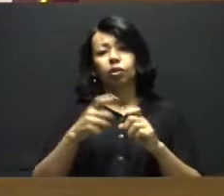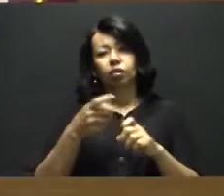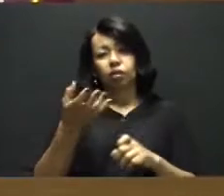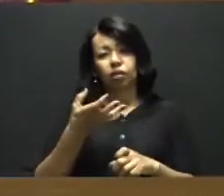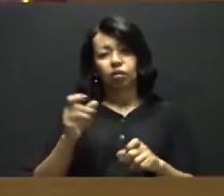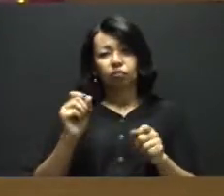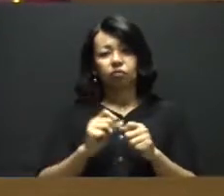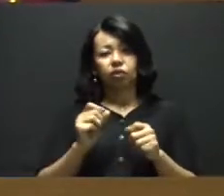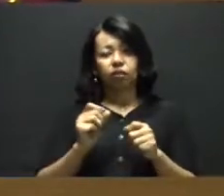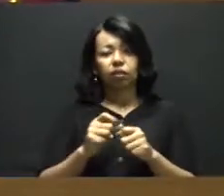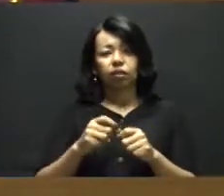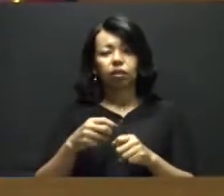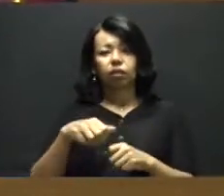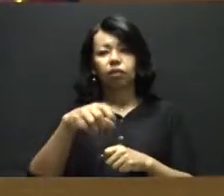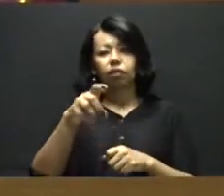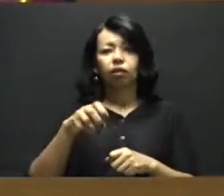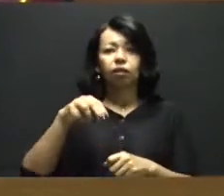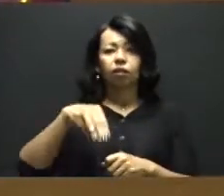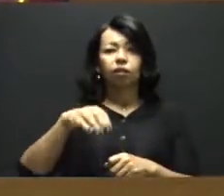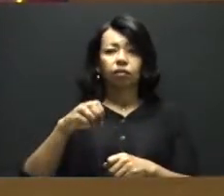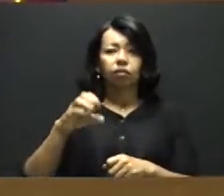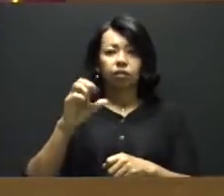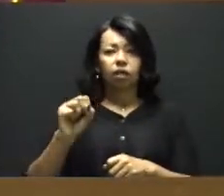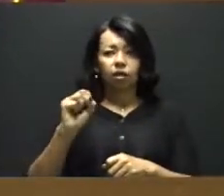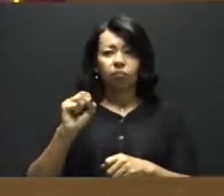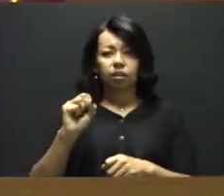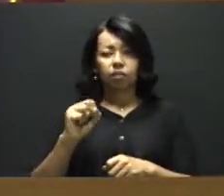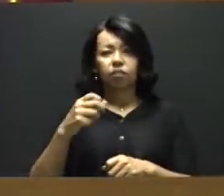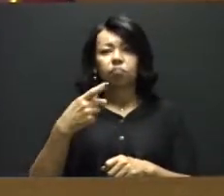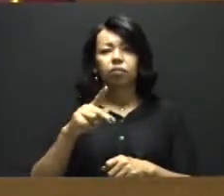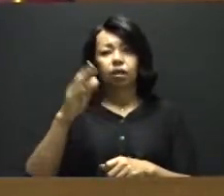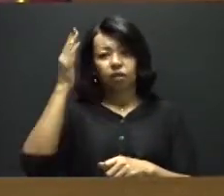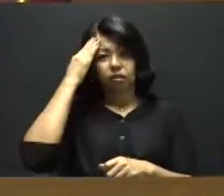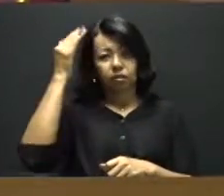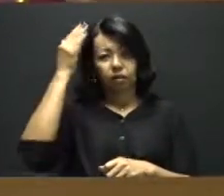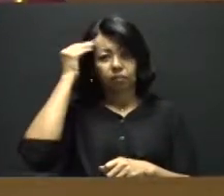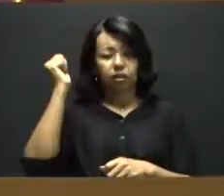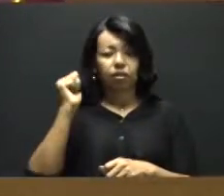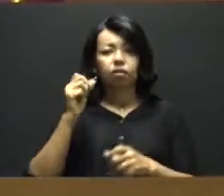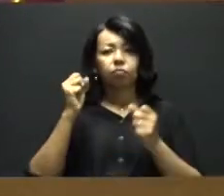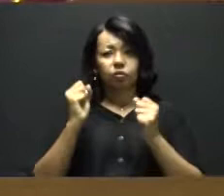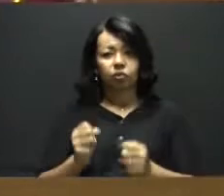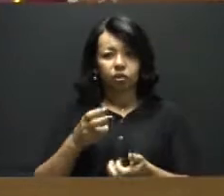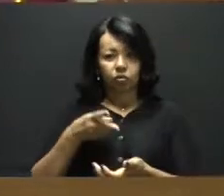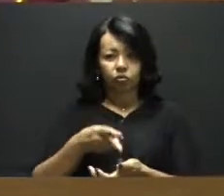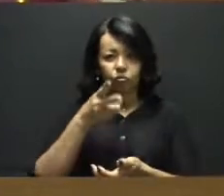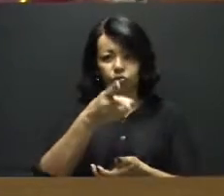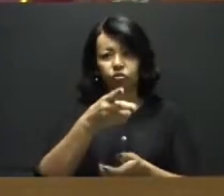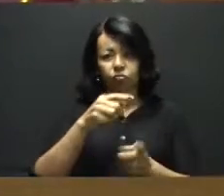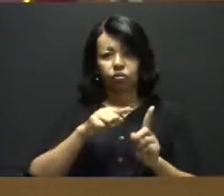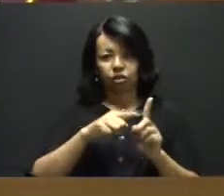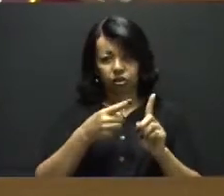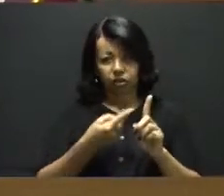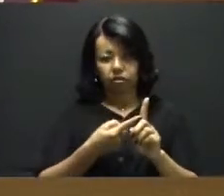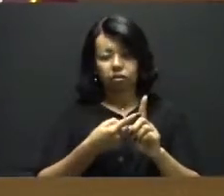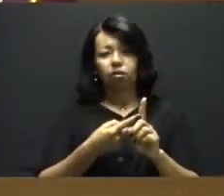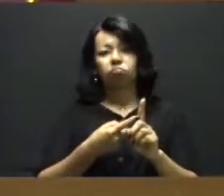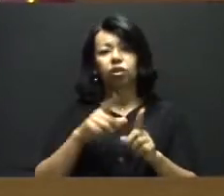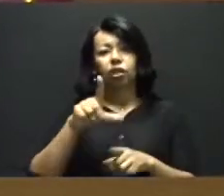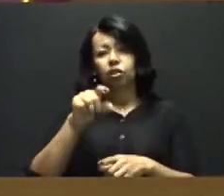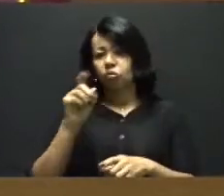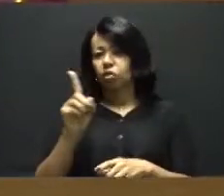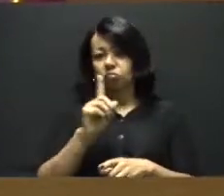de genética pra saber se poderia continuar a gravidez ou não eu decidi que não